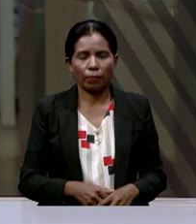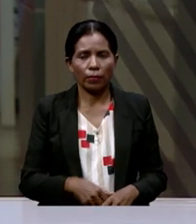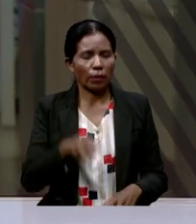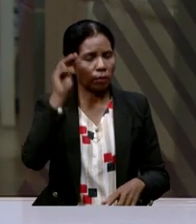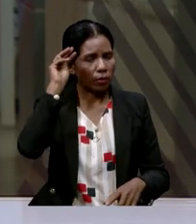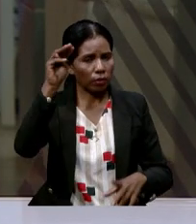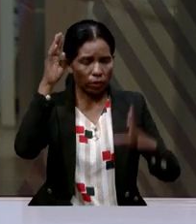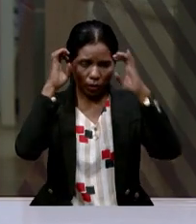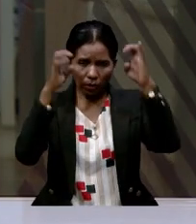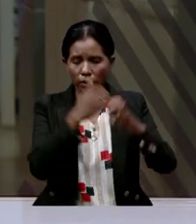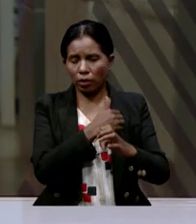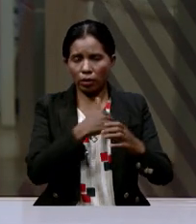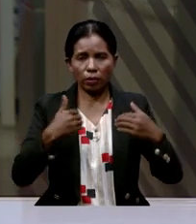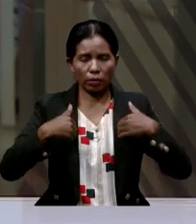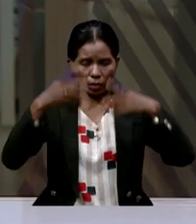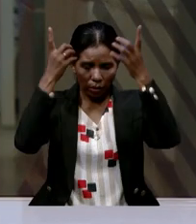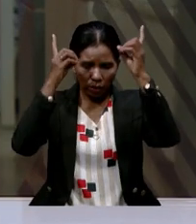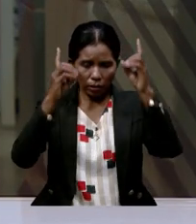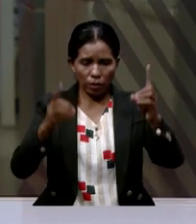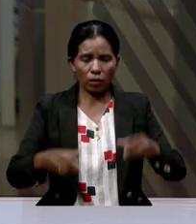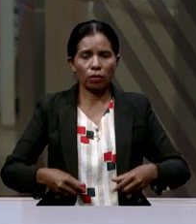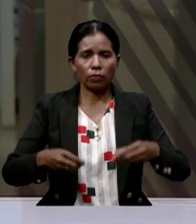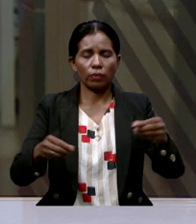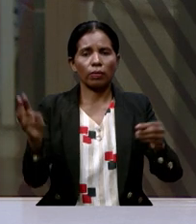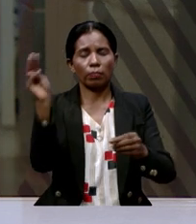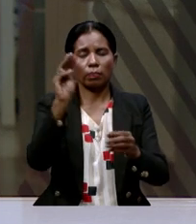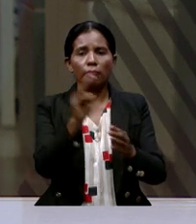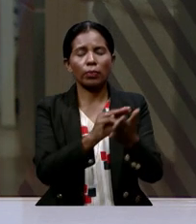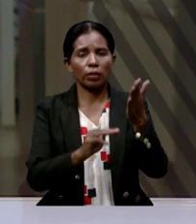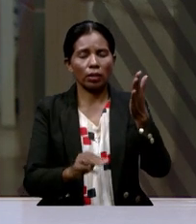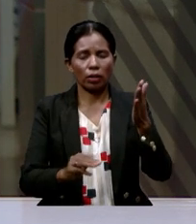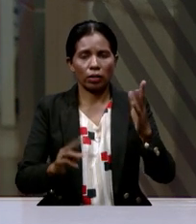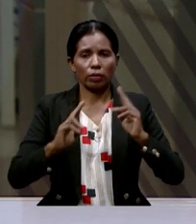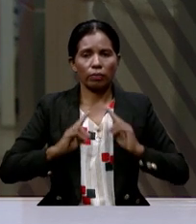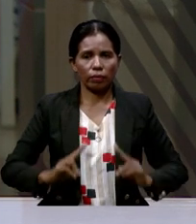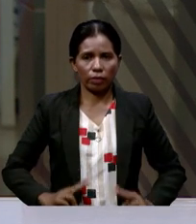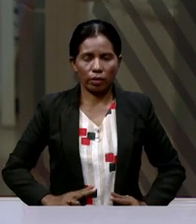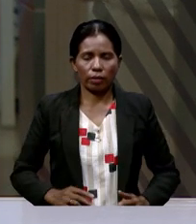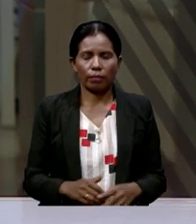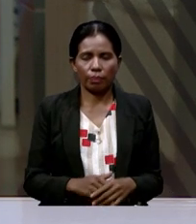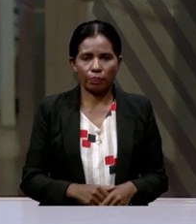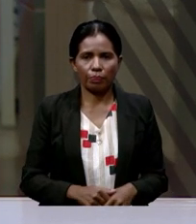Ministério da Educação será que a decisão final até o modelo Farras durante a